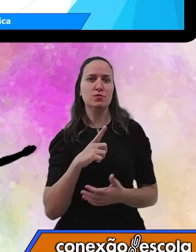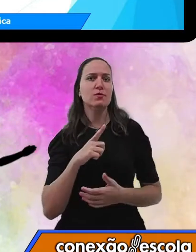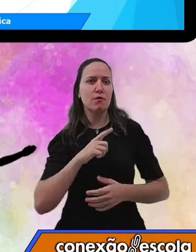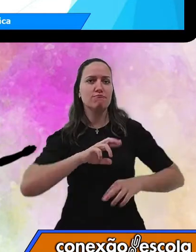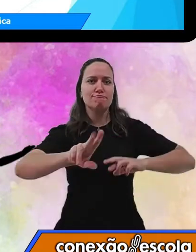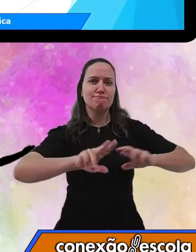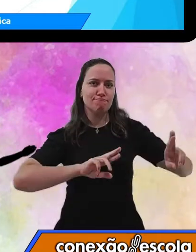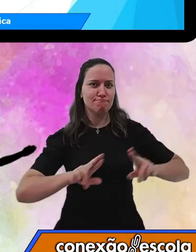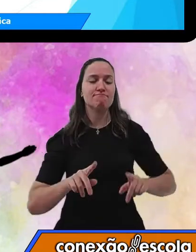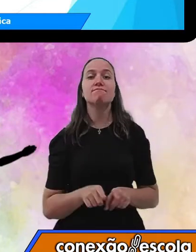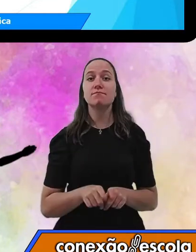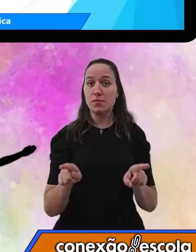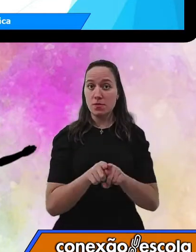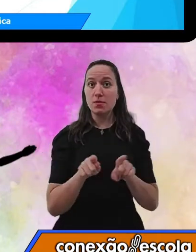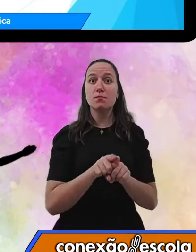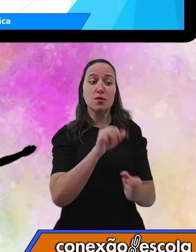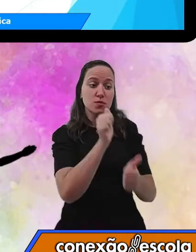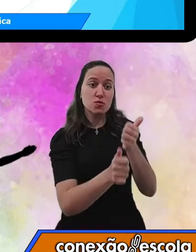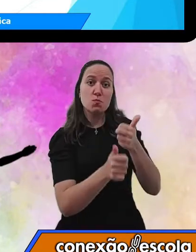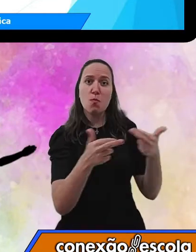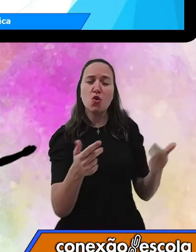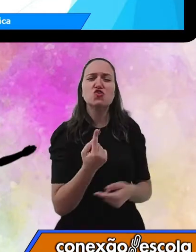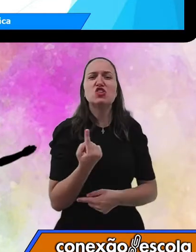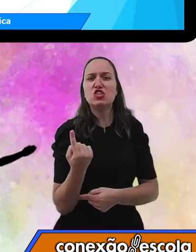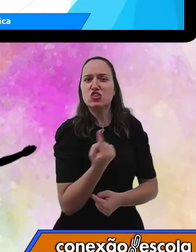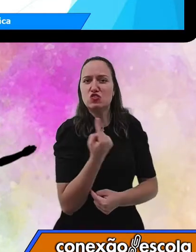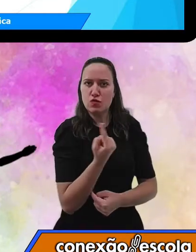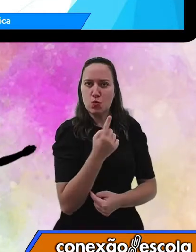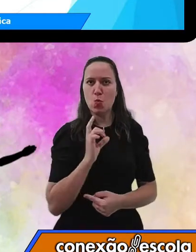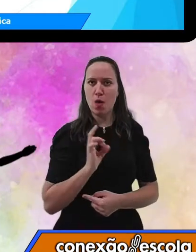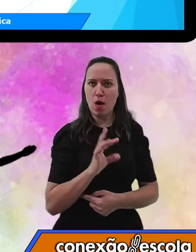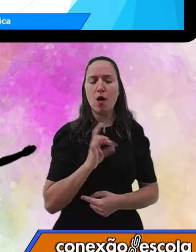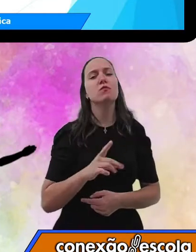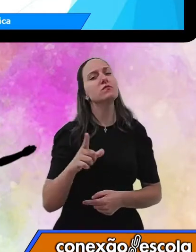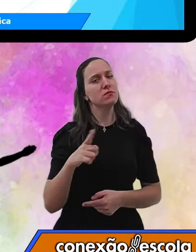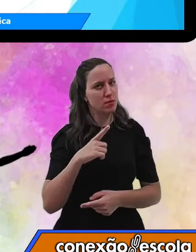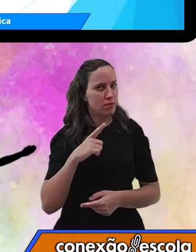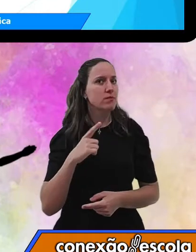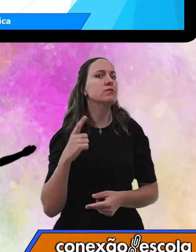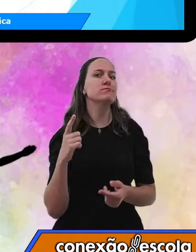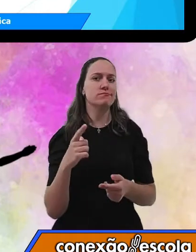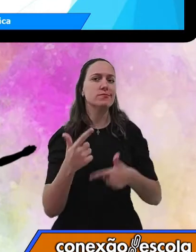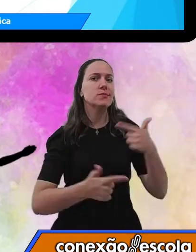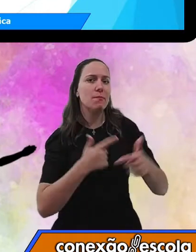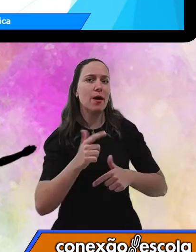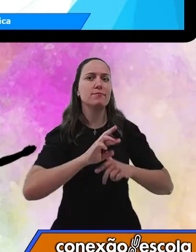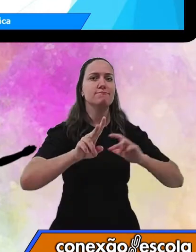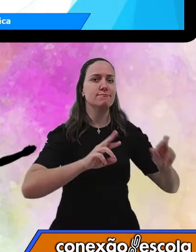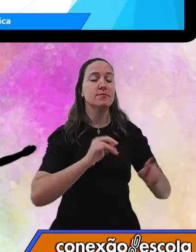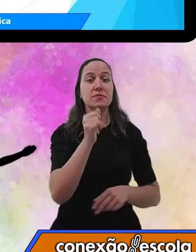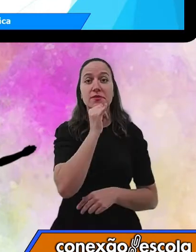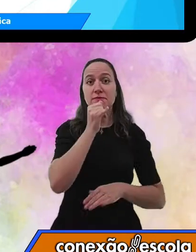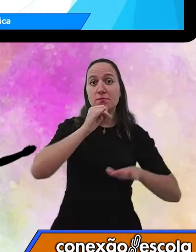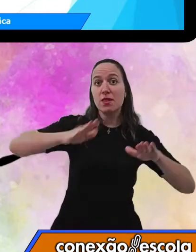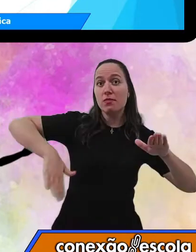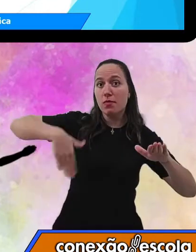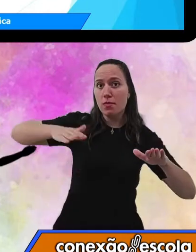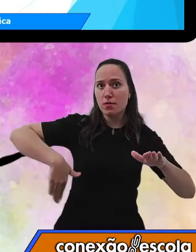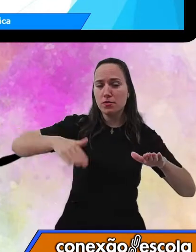esportes individuais, existe a divisão do trabalho. Na natação, por exemplo, cada atleta se